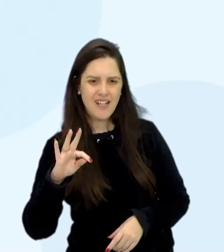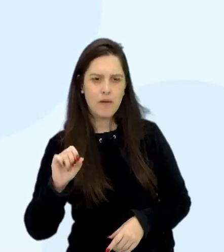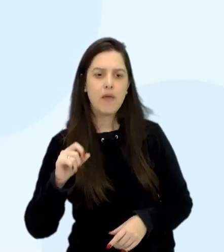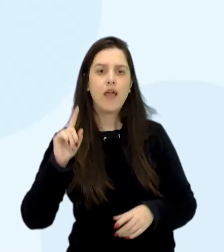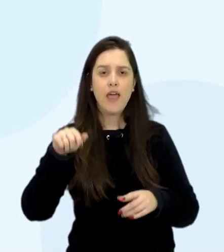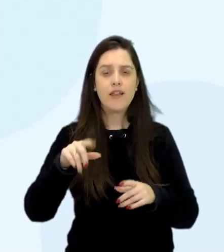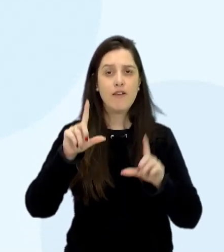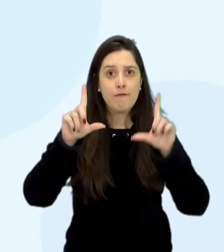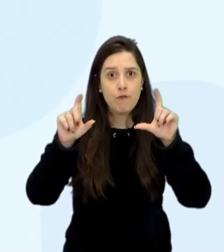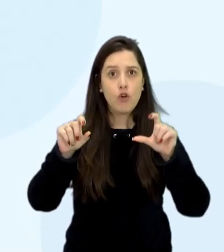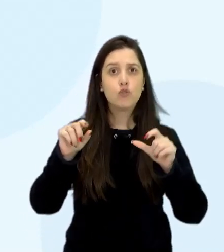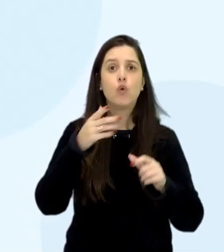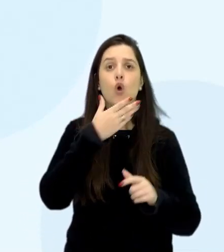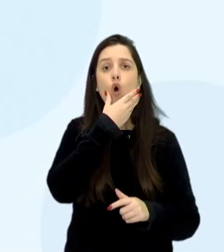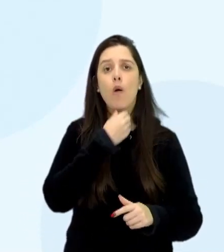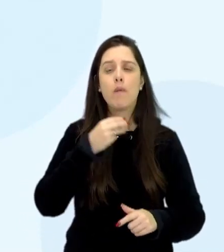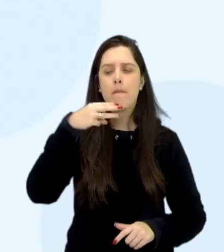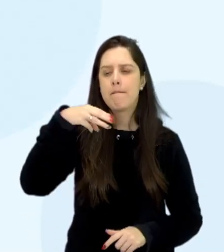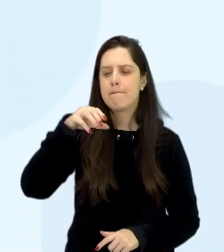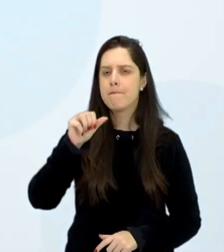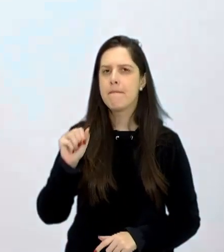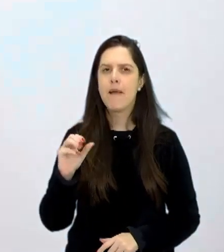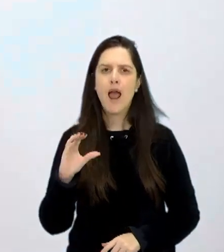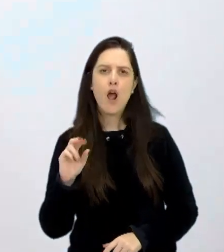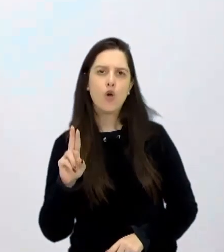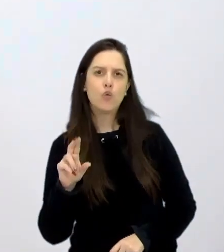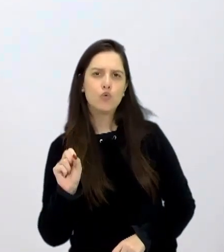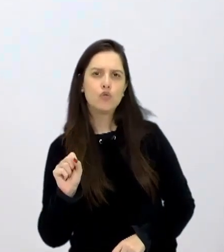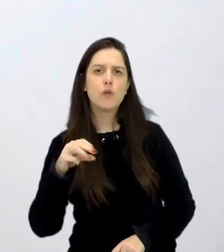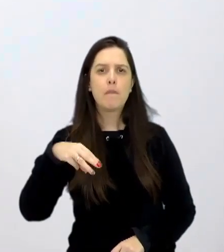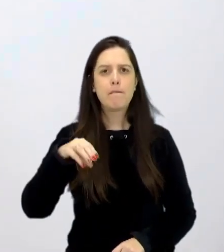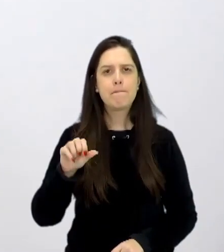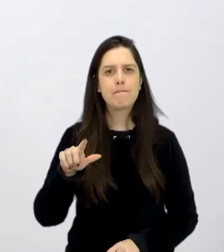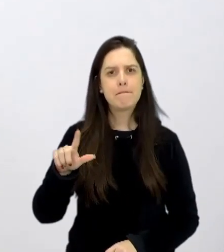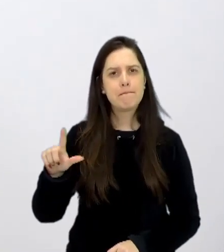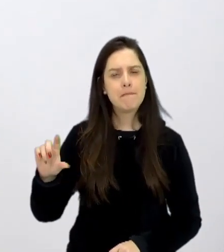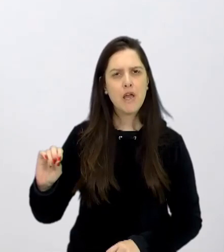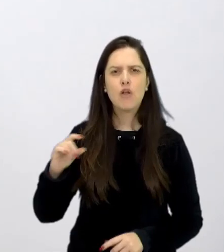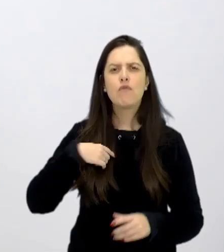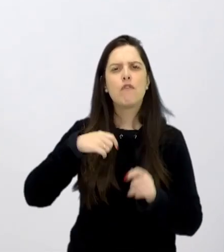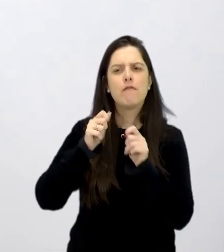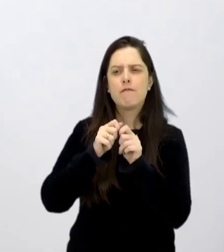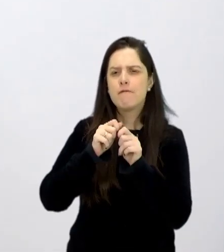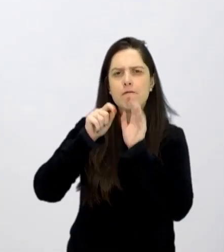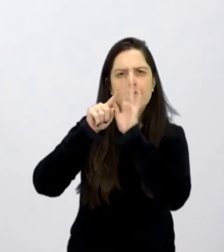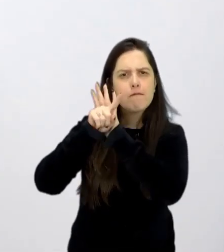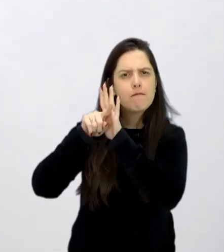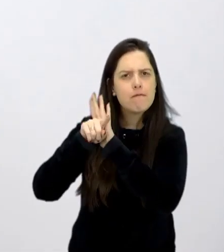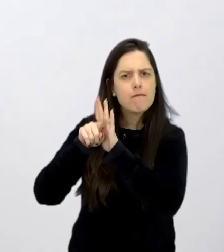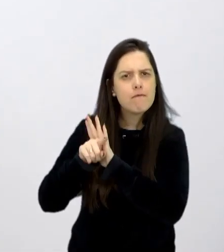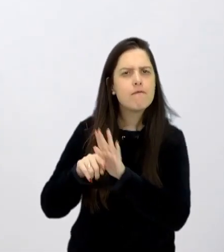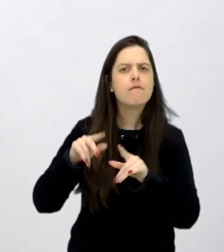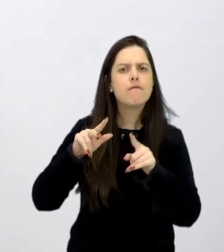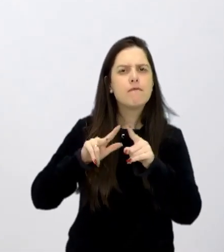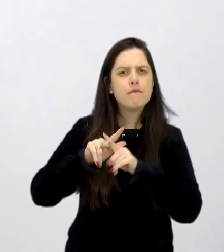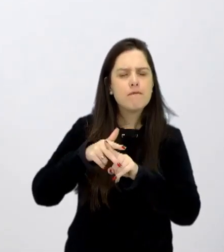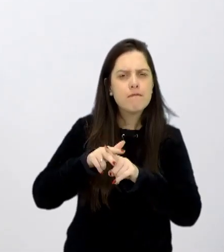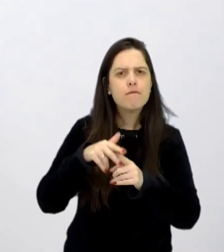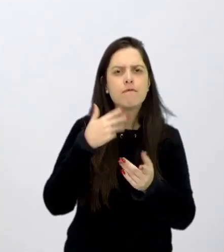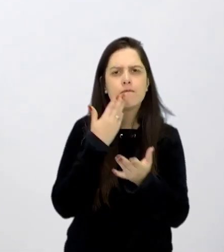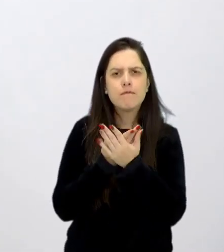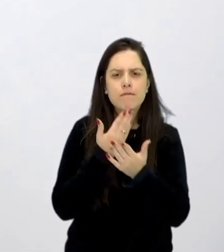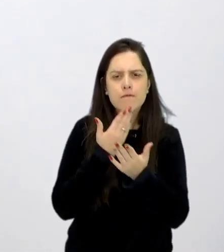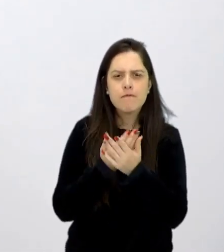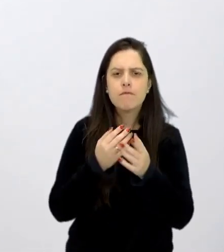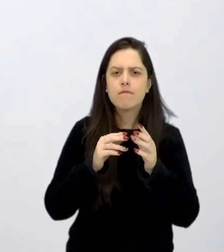Melo. Então, nós sabemos agora que o que foi feito como pesquisa, as ferramentas, o estudo que foi